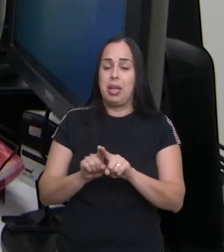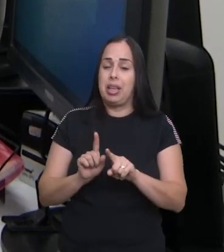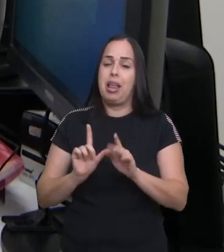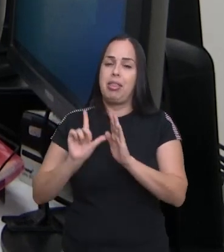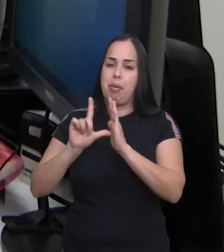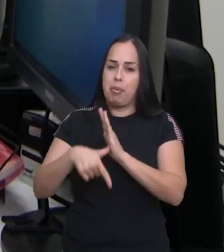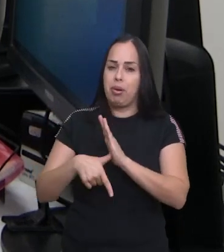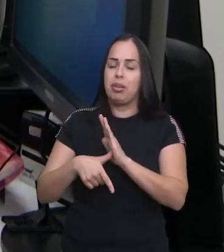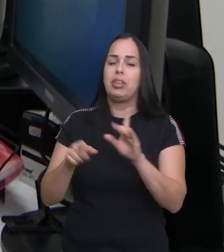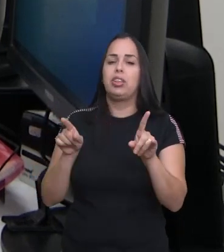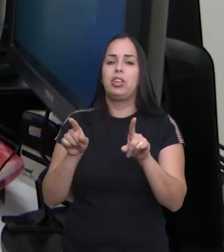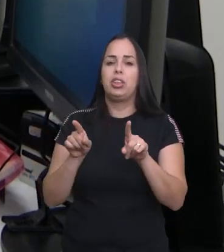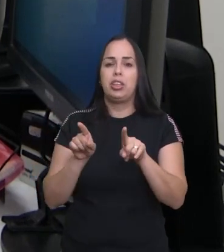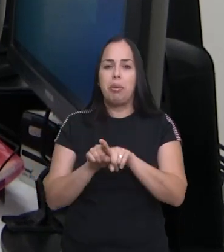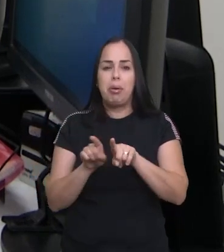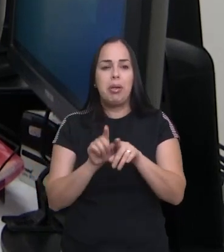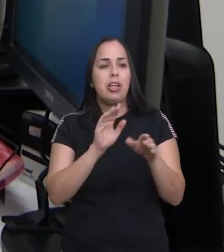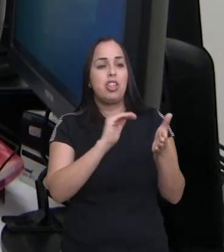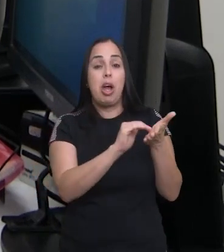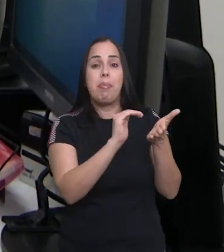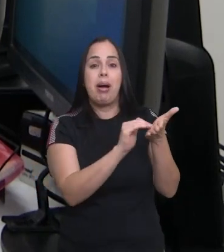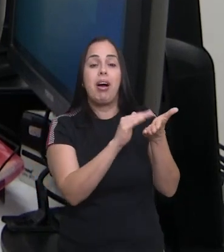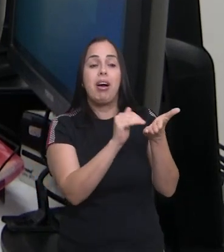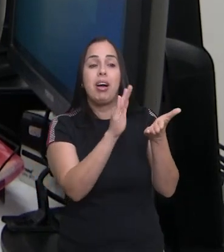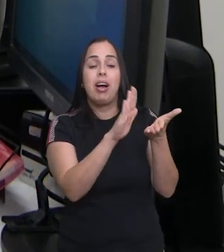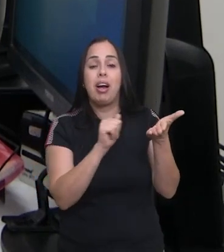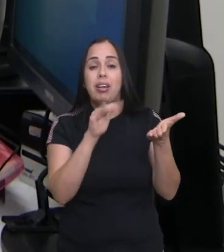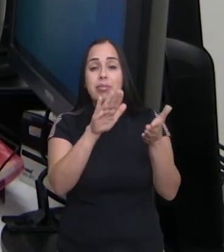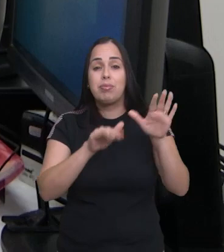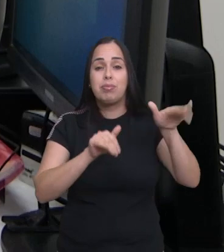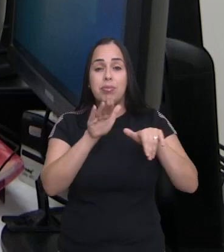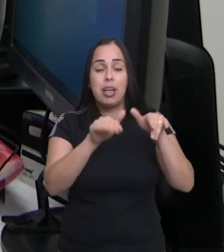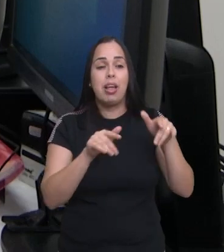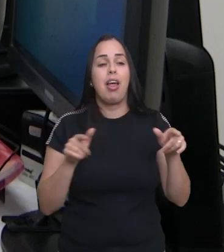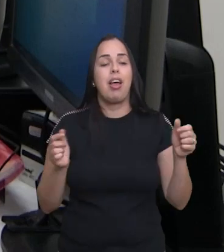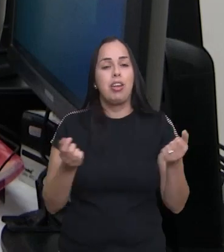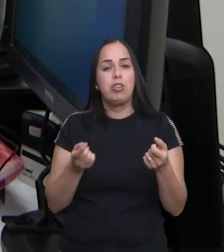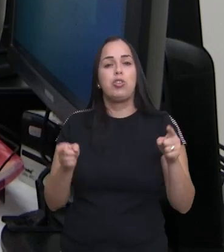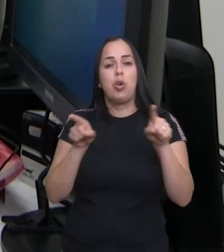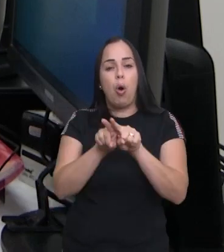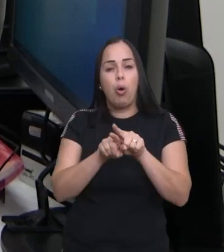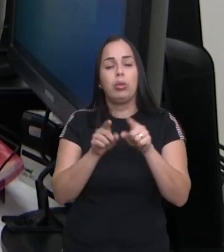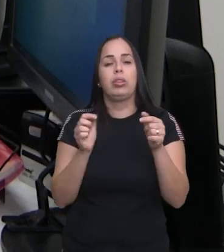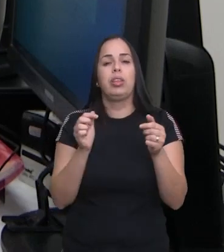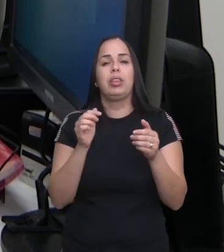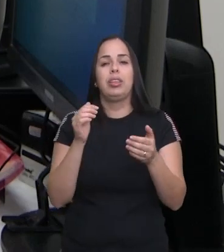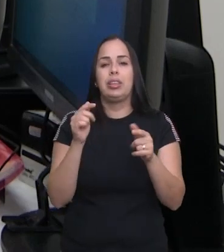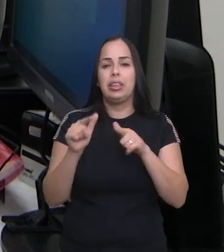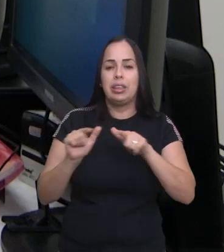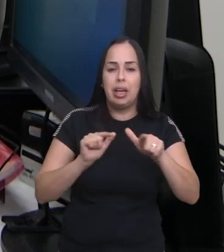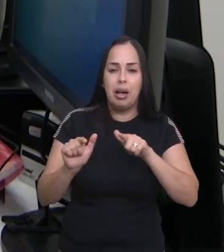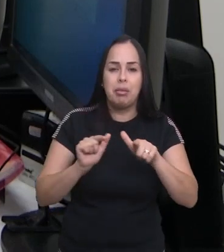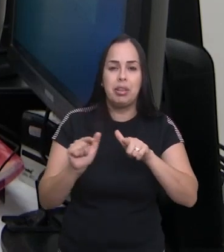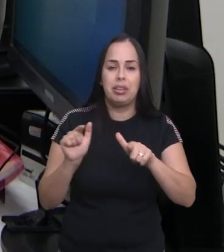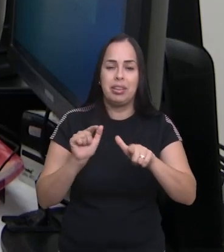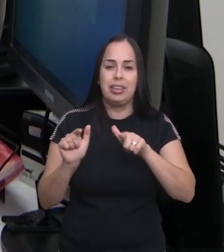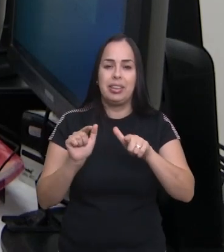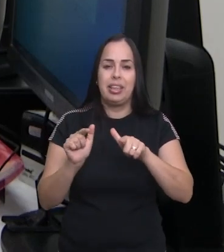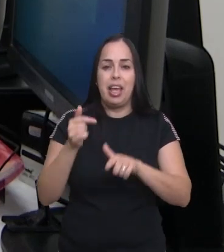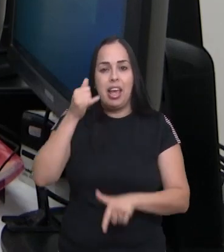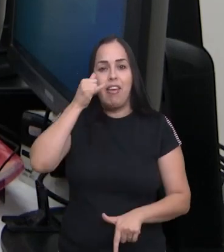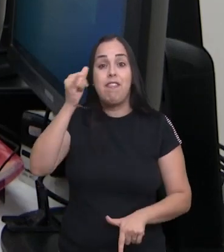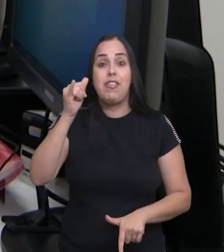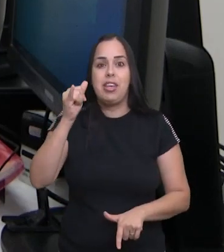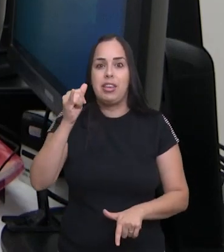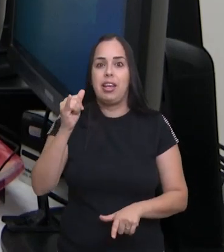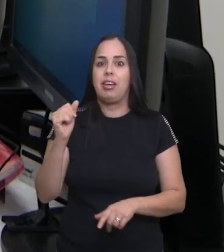gente possa acionar também as secretarias competentes para que faça um trabalho específico na área, evitando,